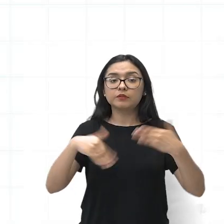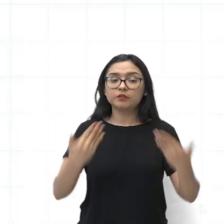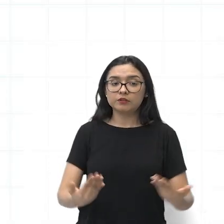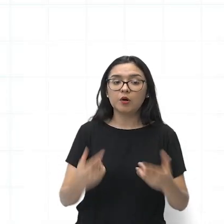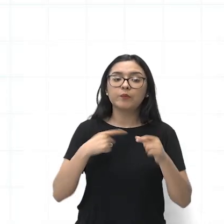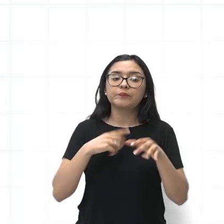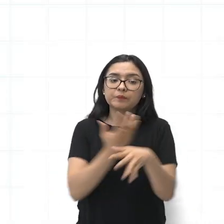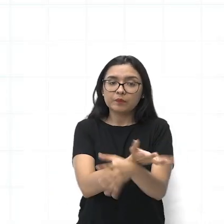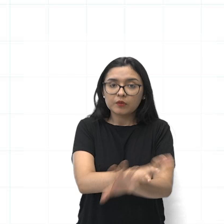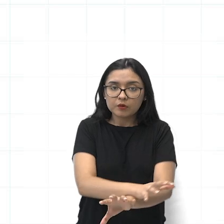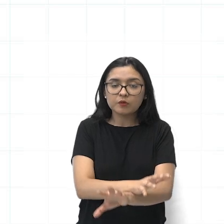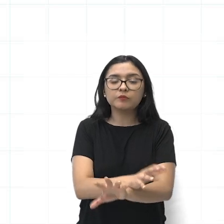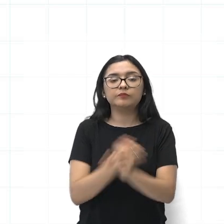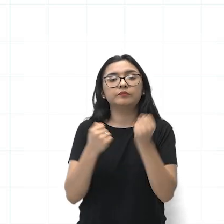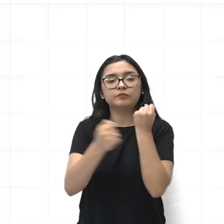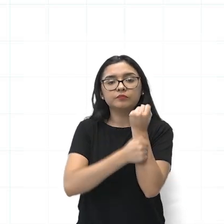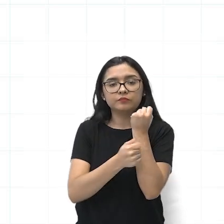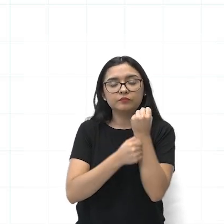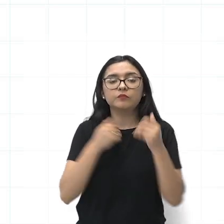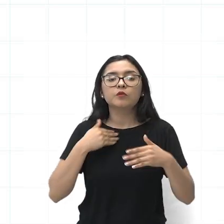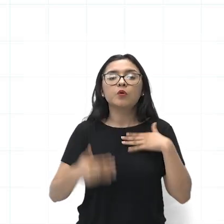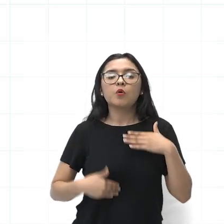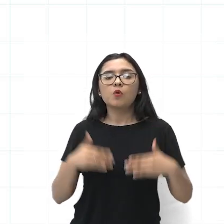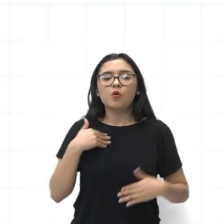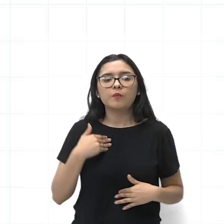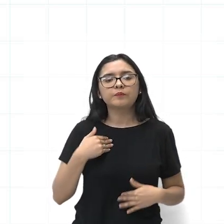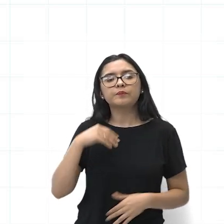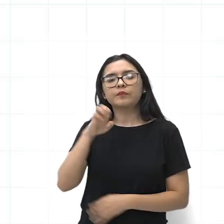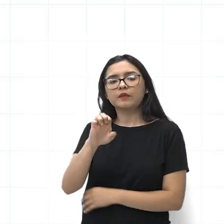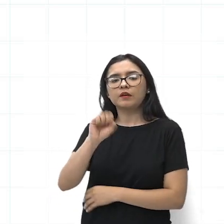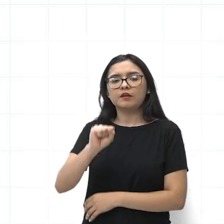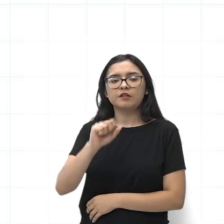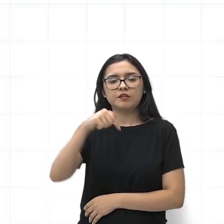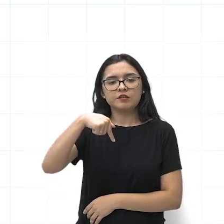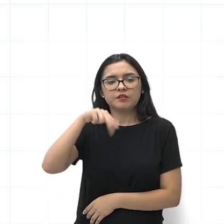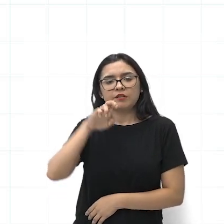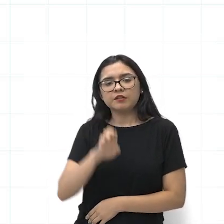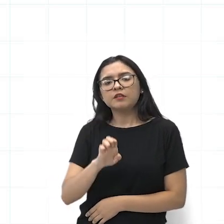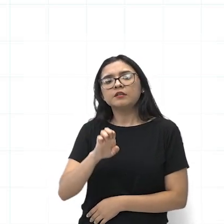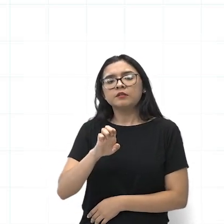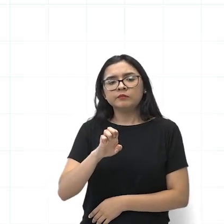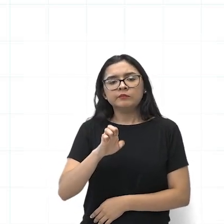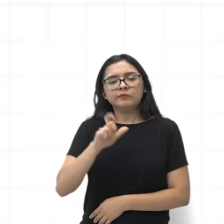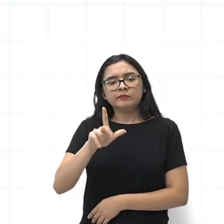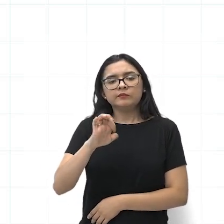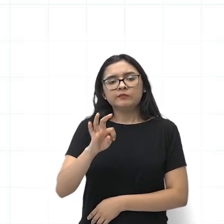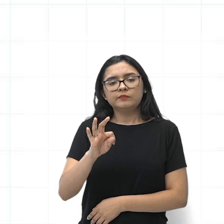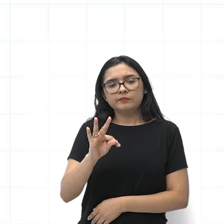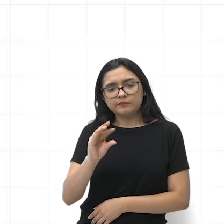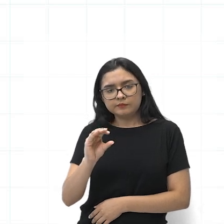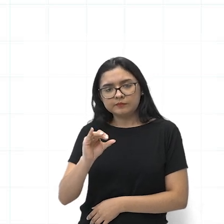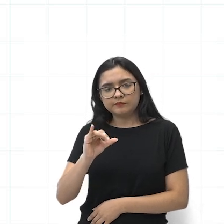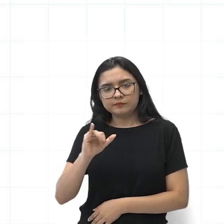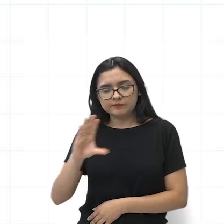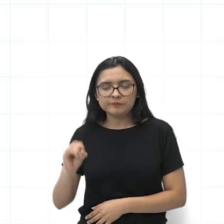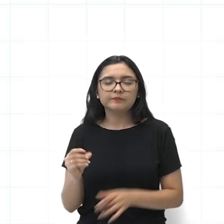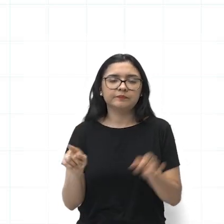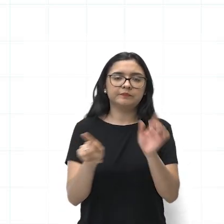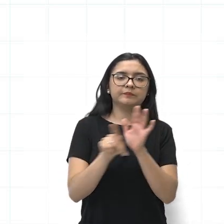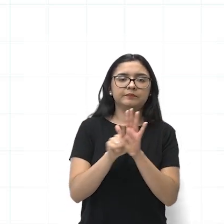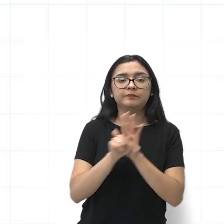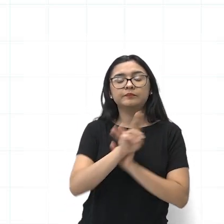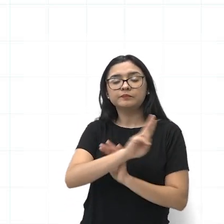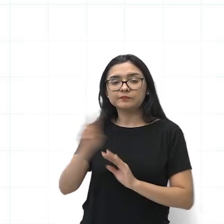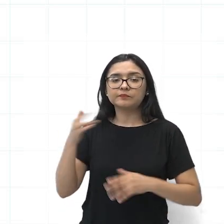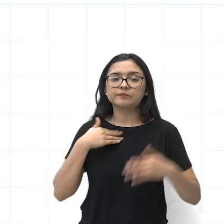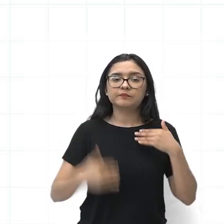esquelético, né, esqueleto é um nome genérico dado à estrutura de sustentação,